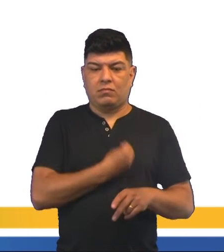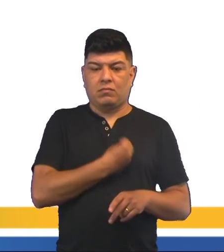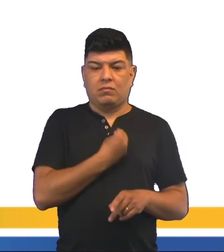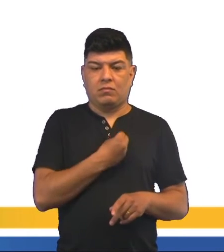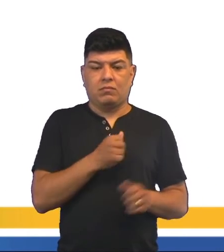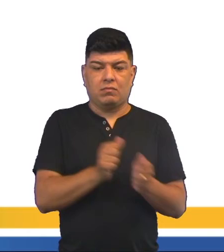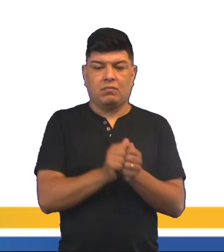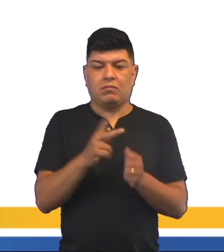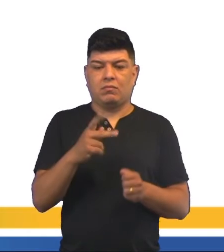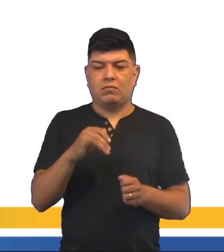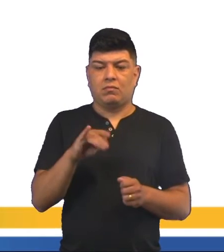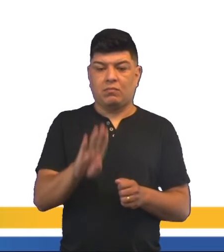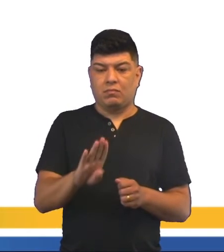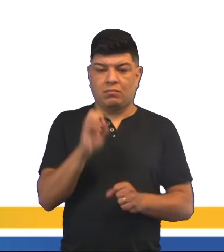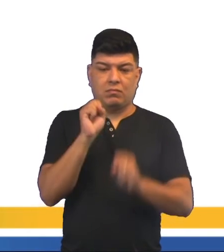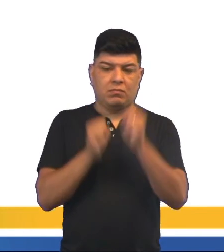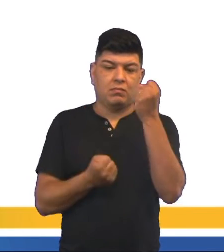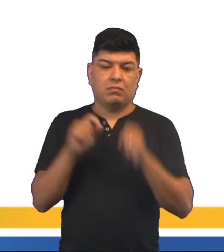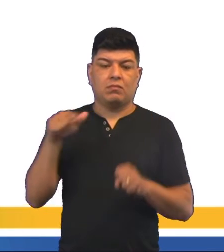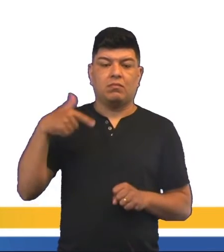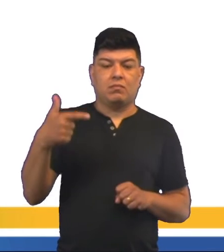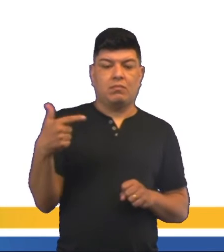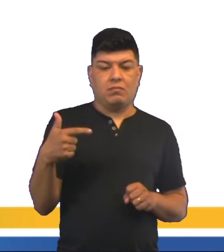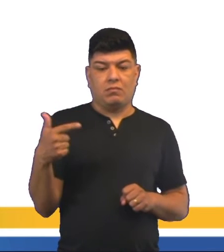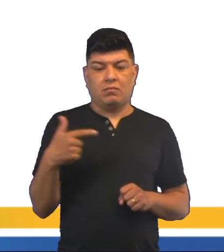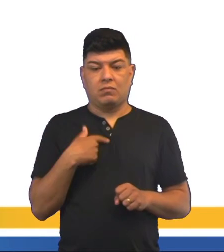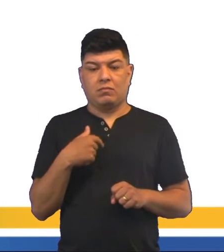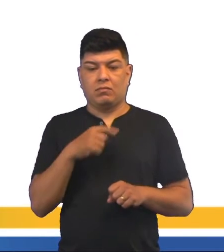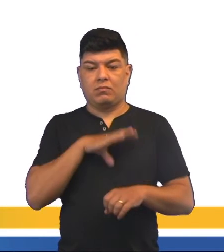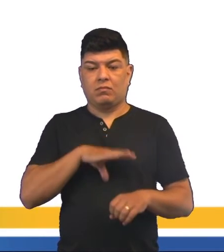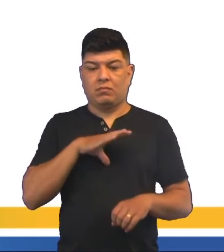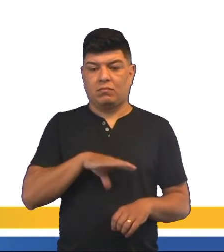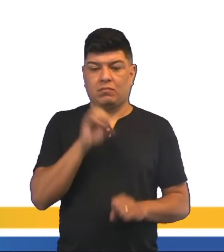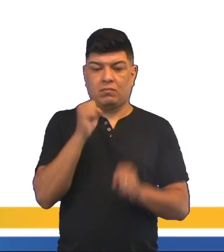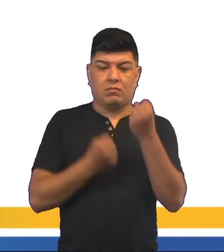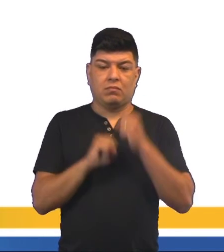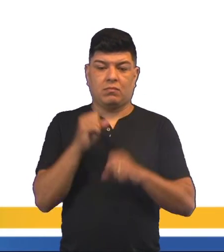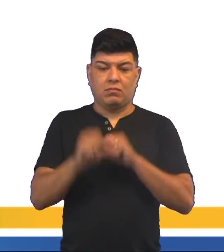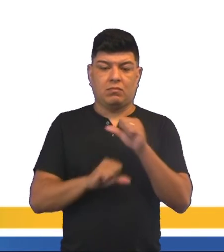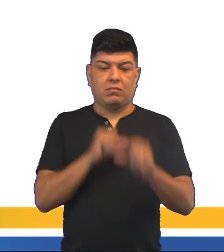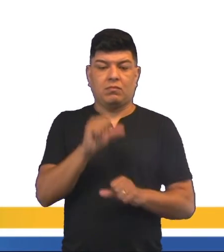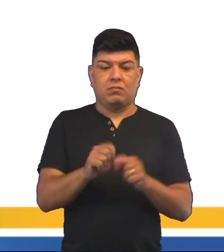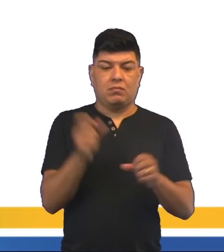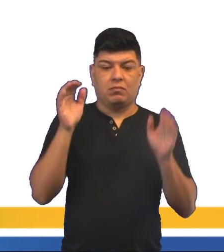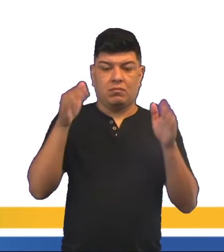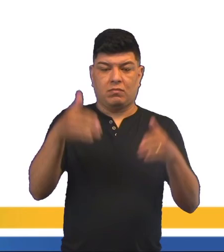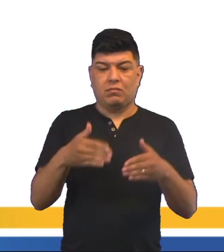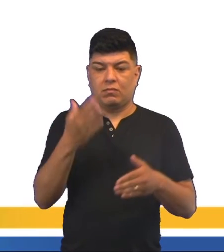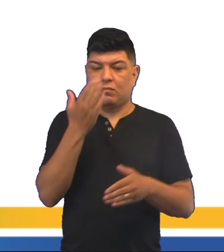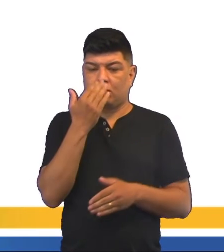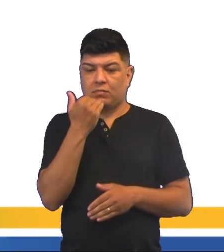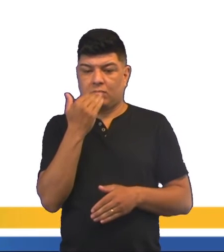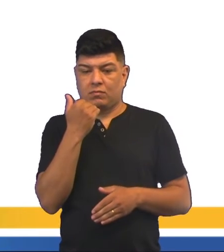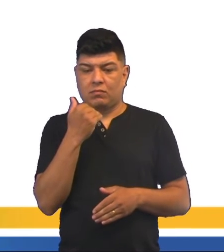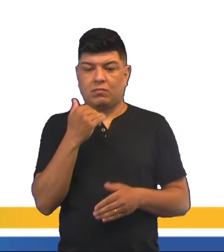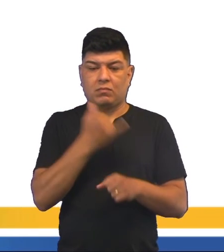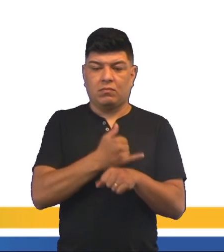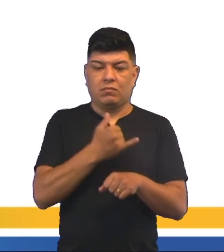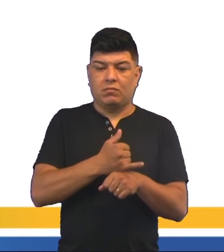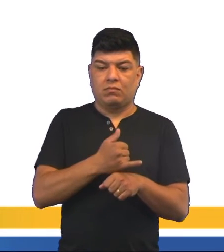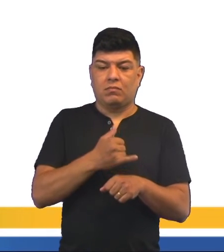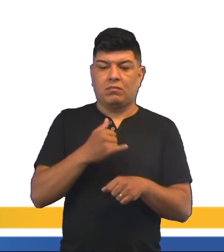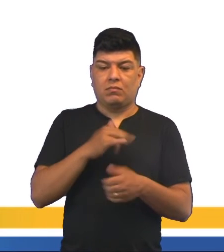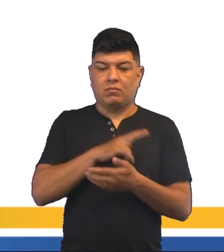na composição do PIB industrial. Na sequência estão os serviços urbanos, né, a indústria de transformação voltada para a produção de